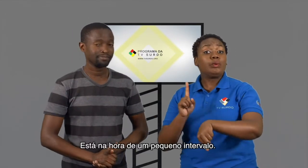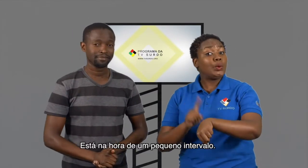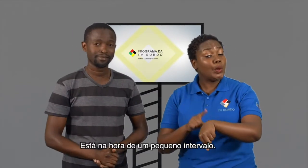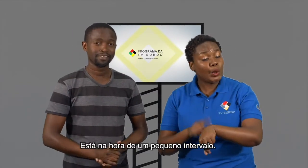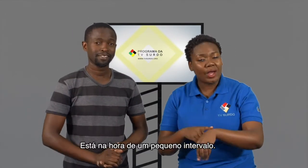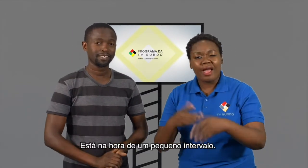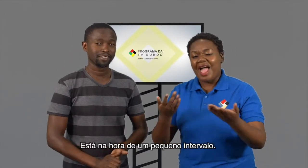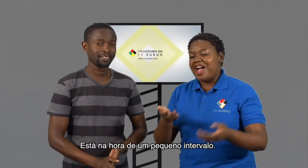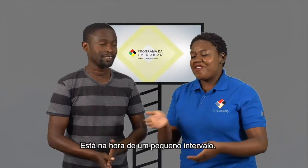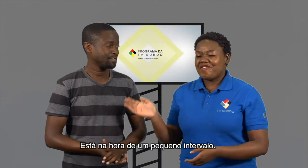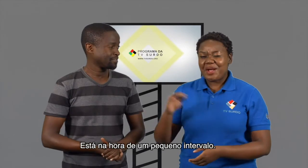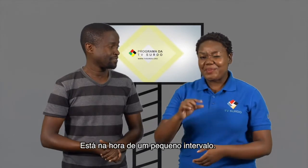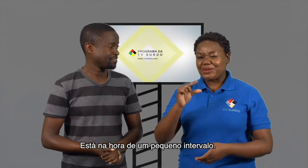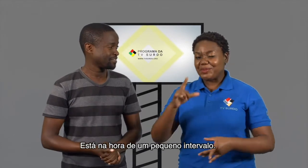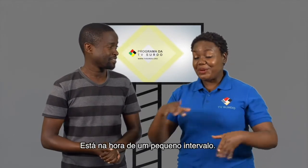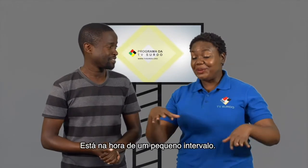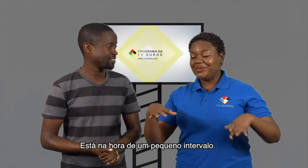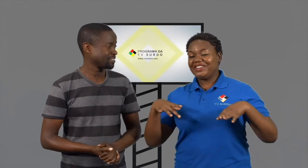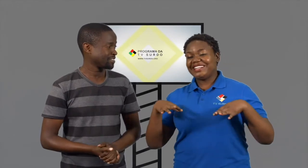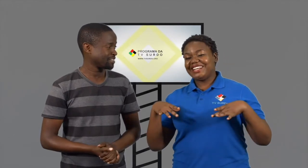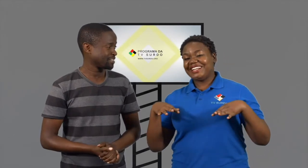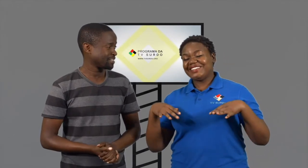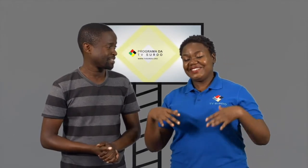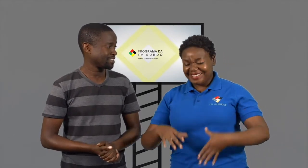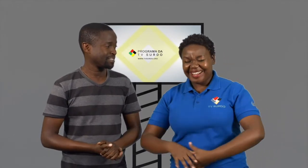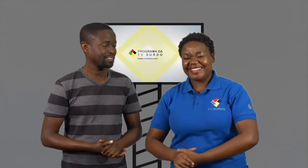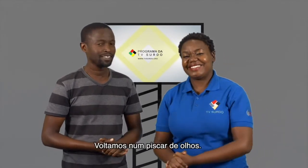Está na hora de um pequeno intervalo.